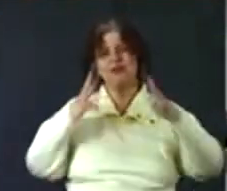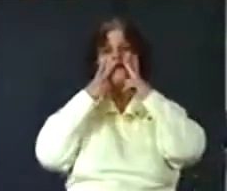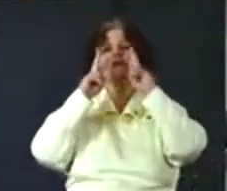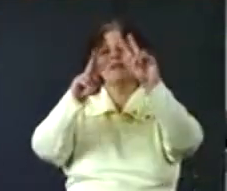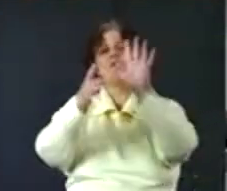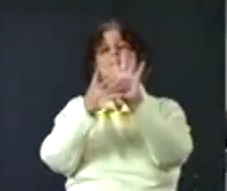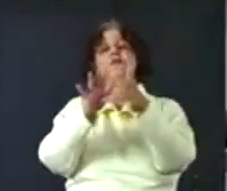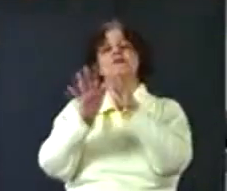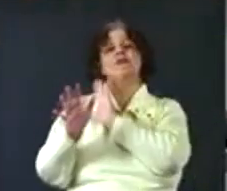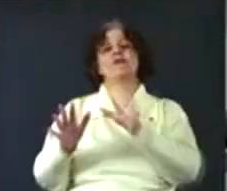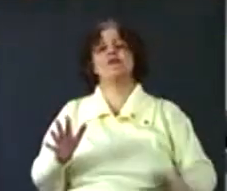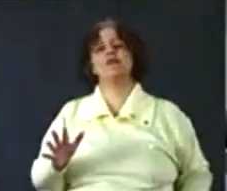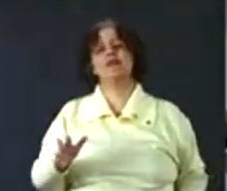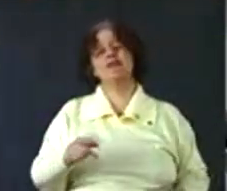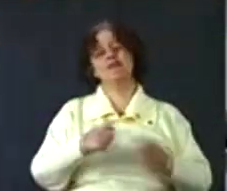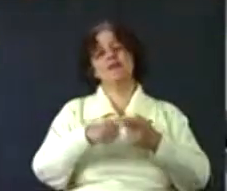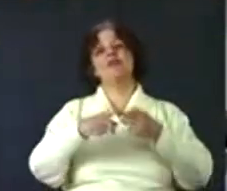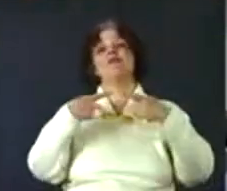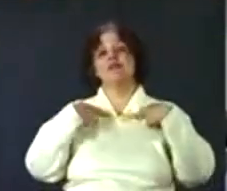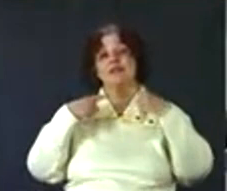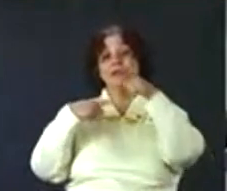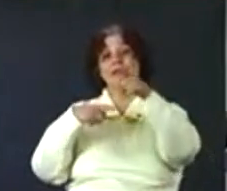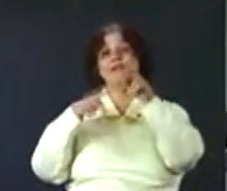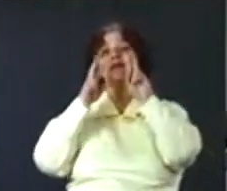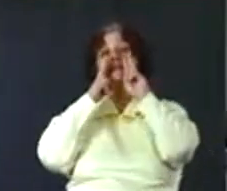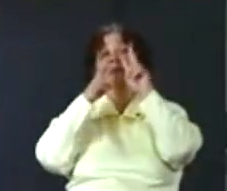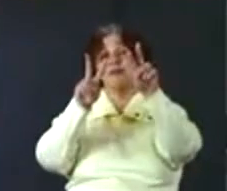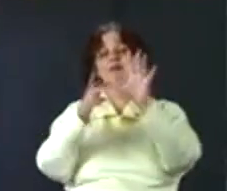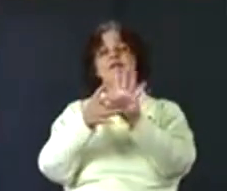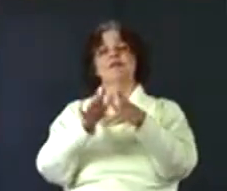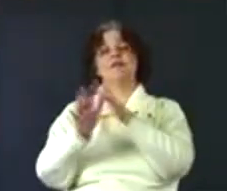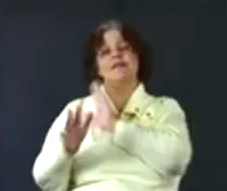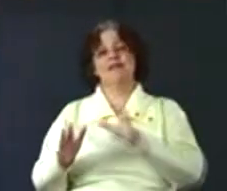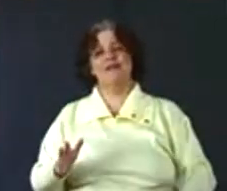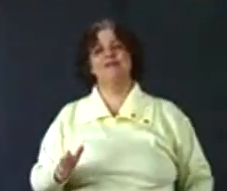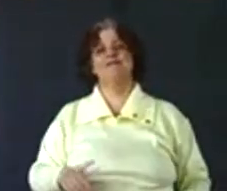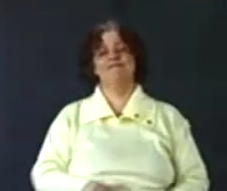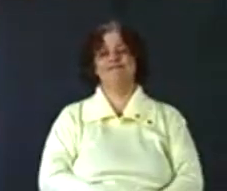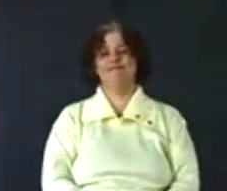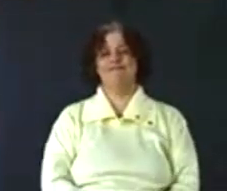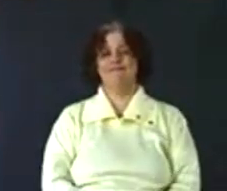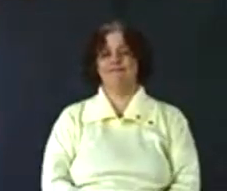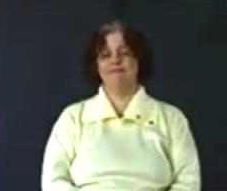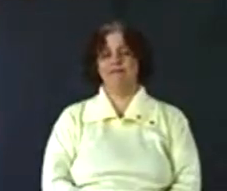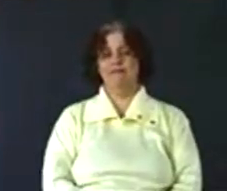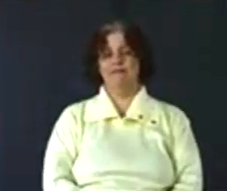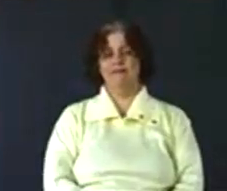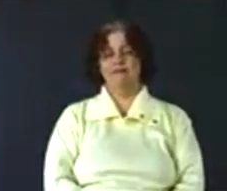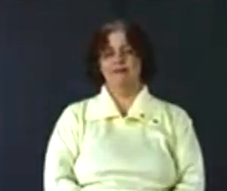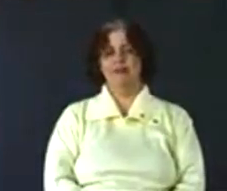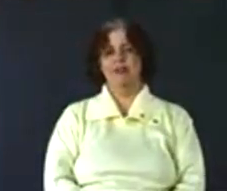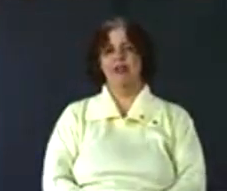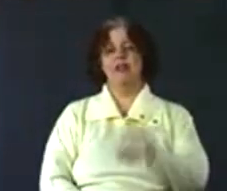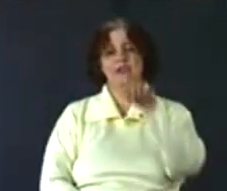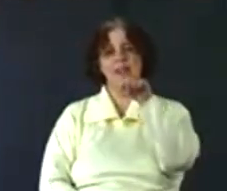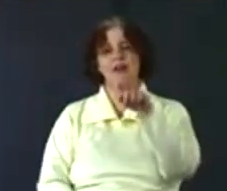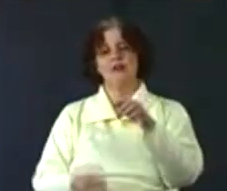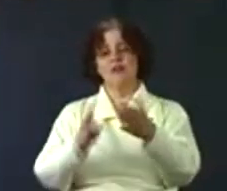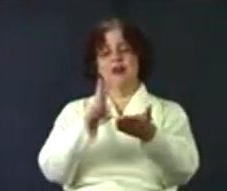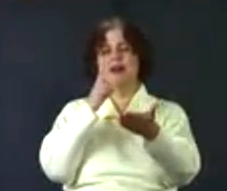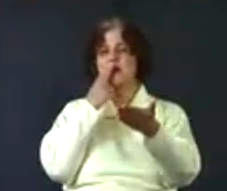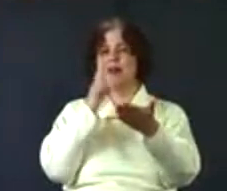Jesus? Isto é o que nós vemos nessa carta encaminhada a essa igreja: ser fiel até a